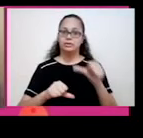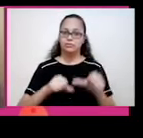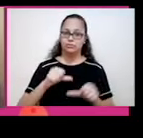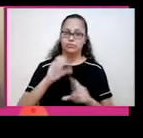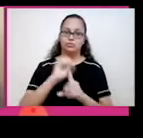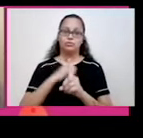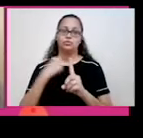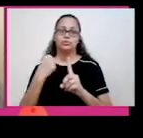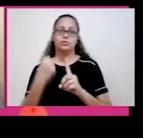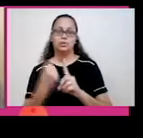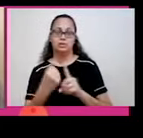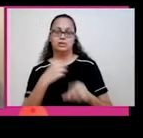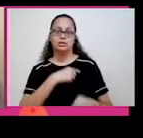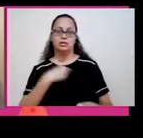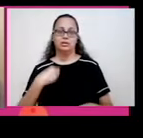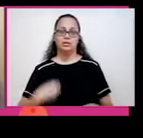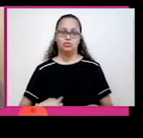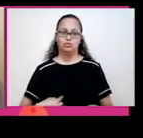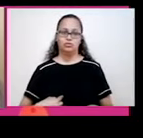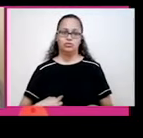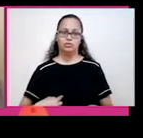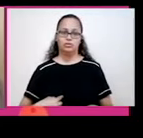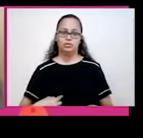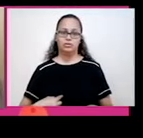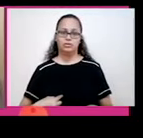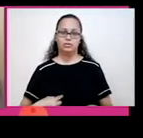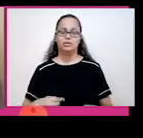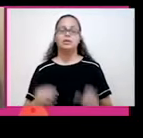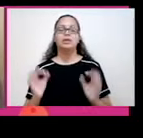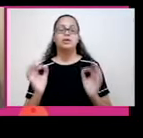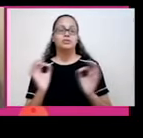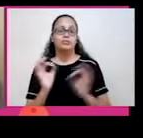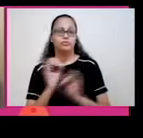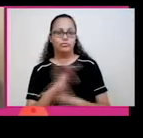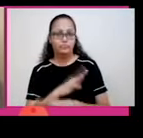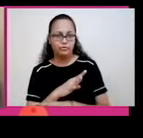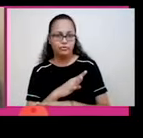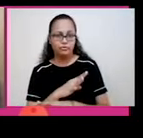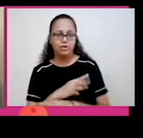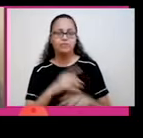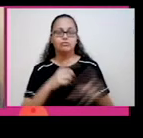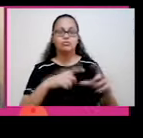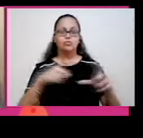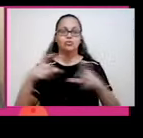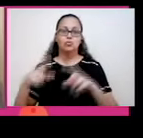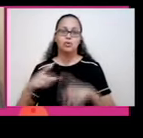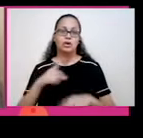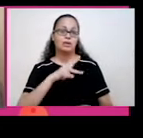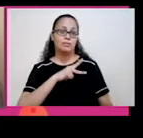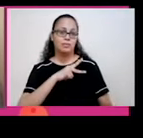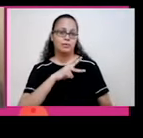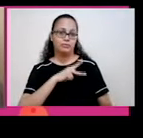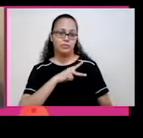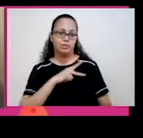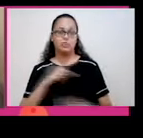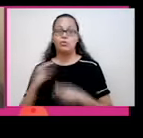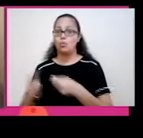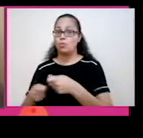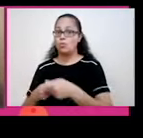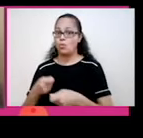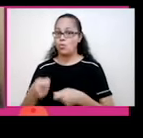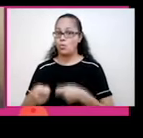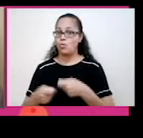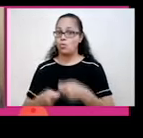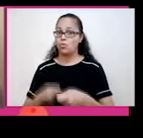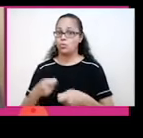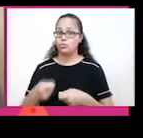China. Que isso mudou? Trouxe o fim da propriedade privada, passou-se a ter o controle estatal da